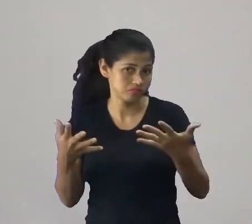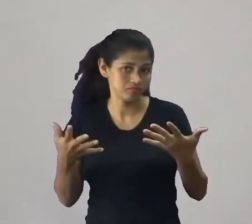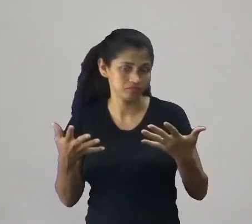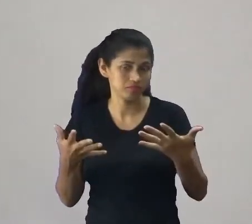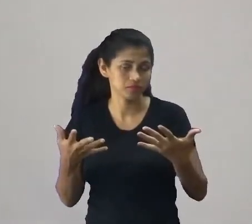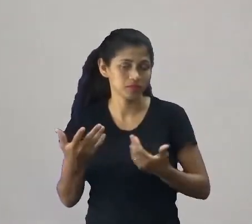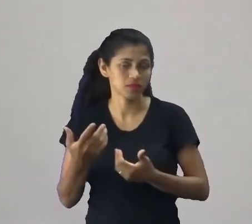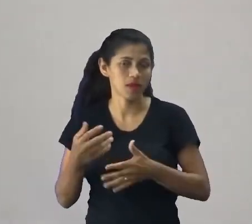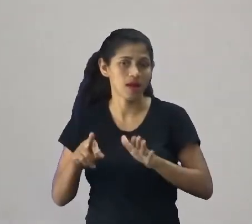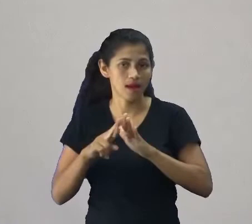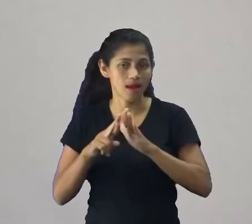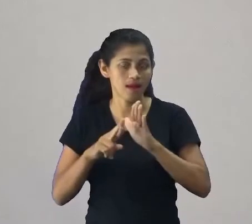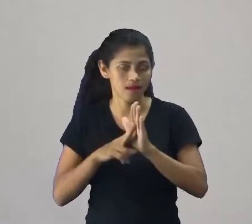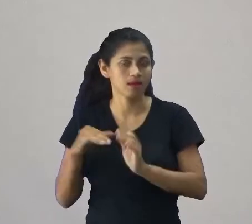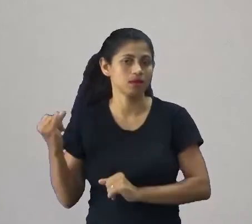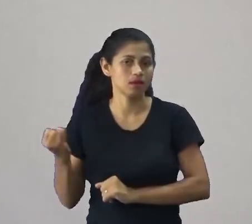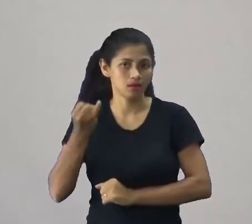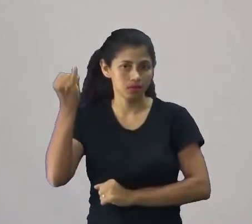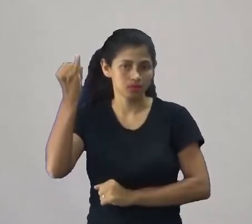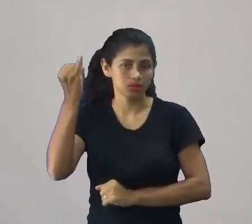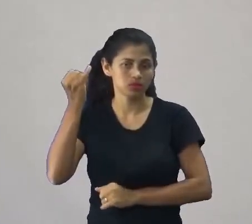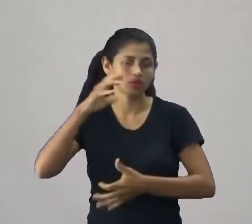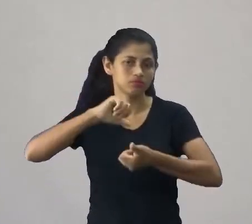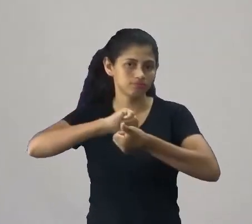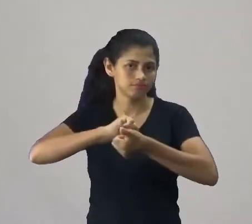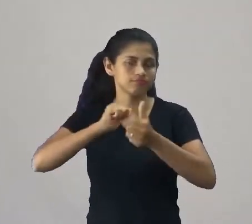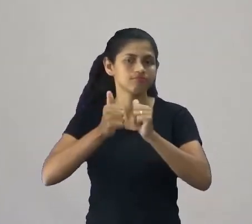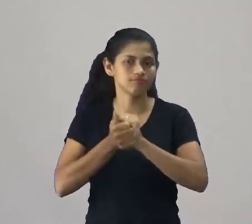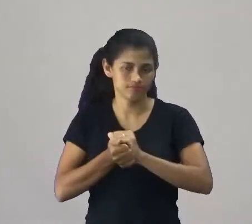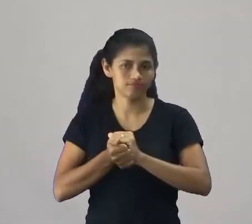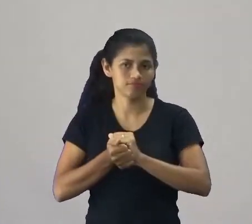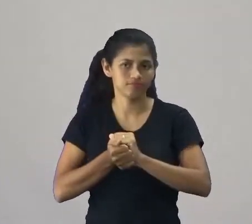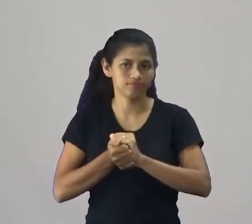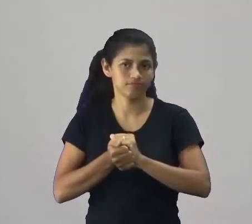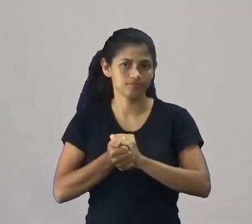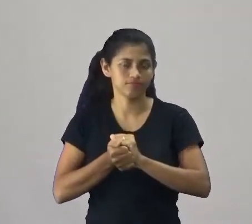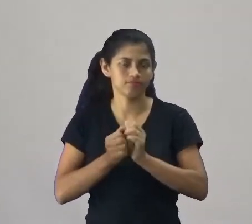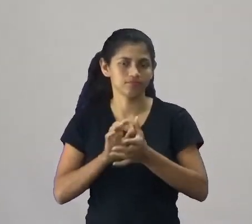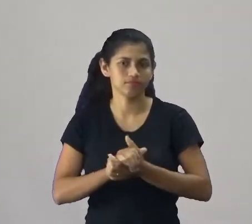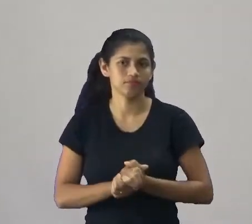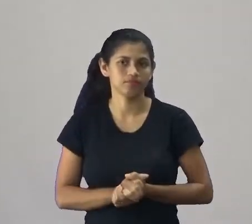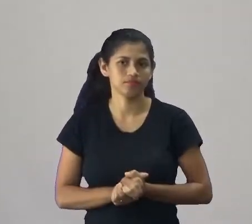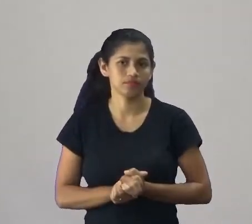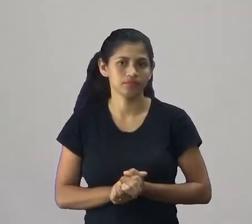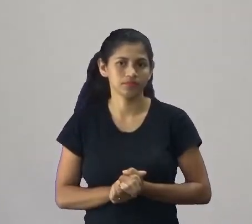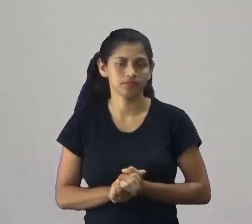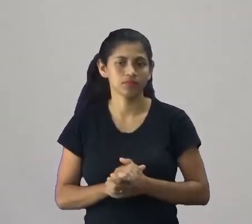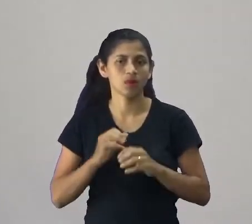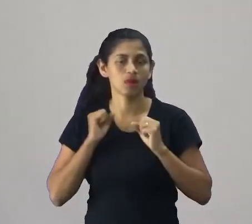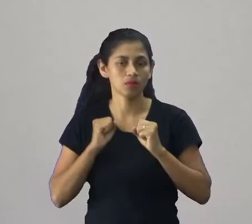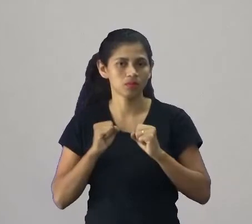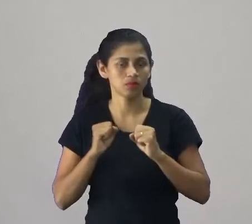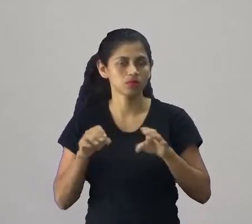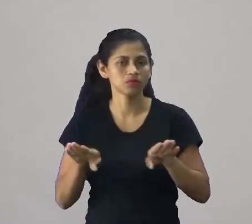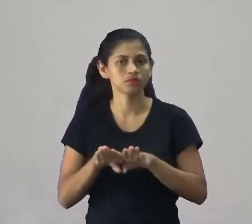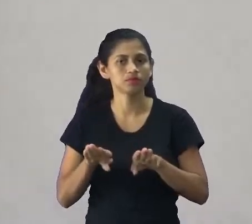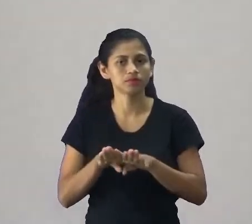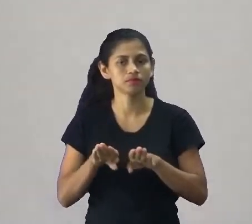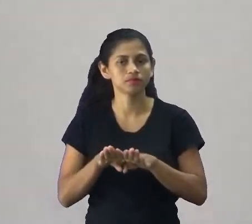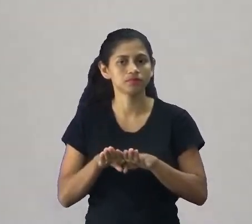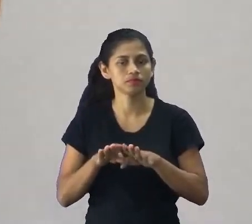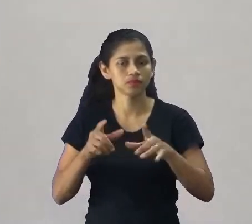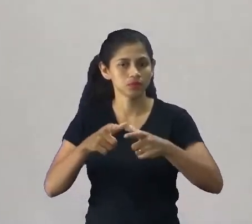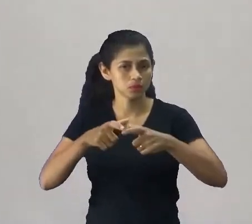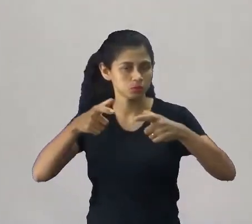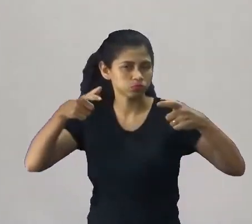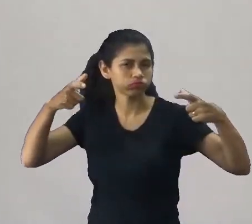das regras. Por mais que elas possam ser adaptadas, assim como as ações e atividades desenvolvidas na brincadeira podem também, visto que elas